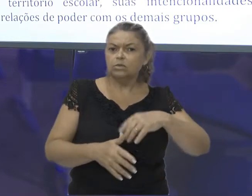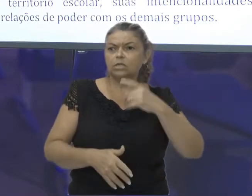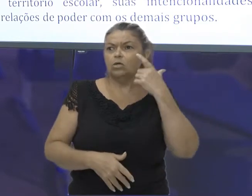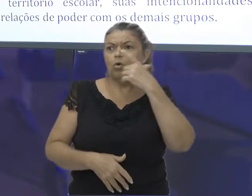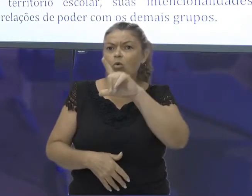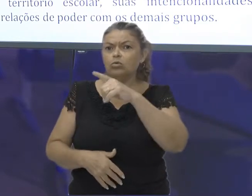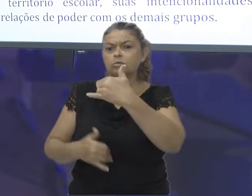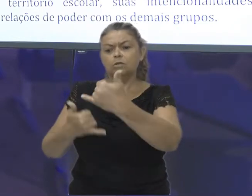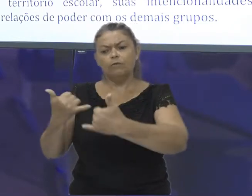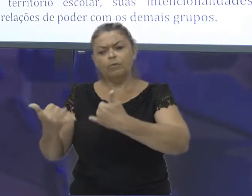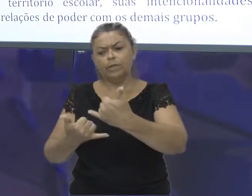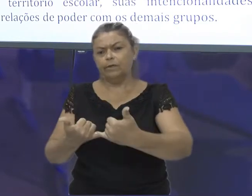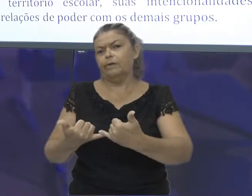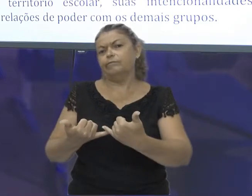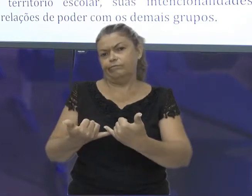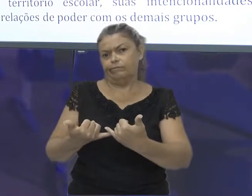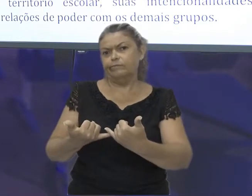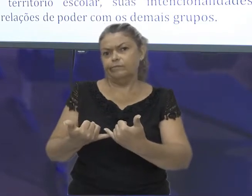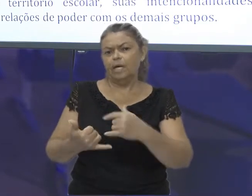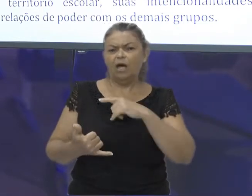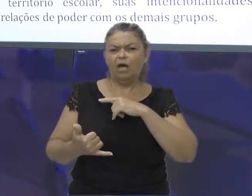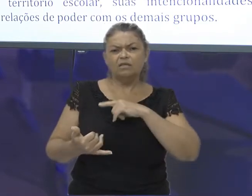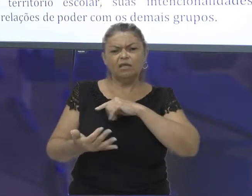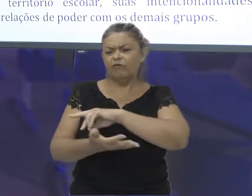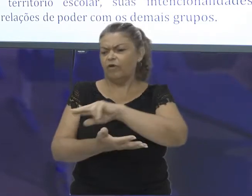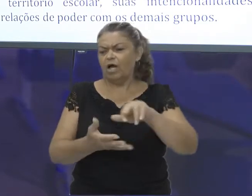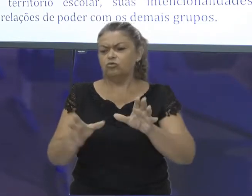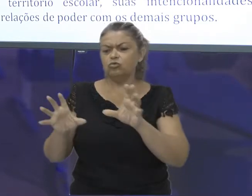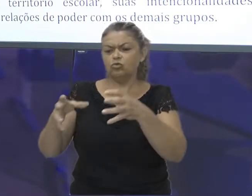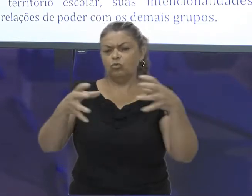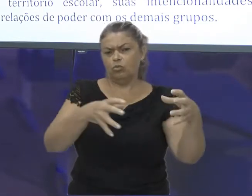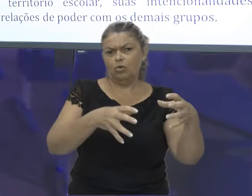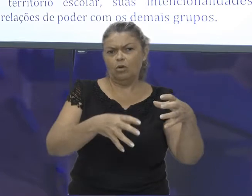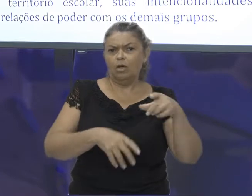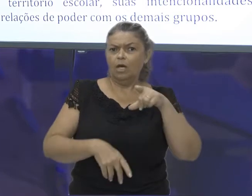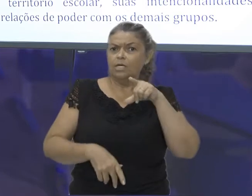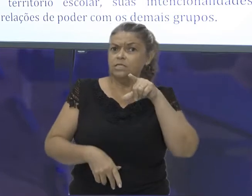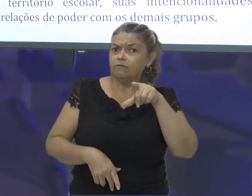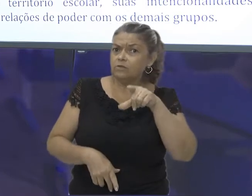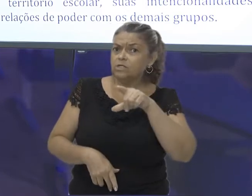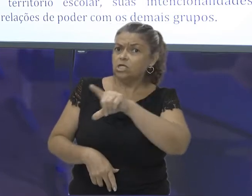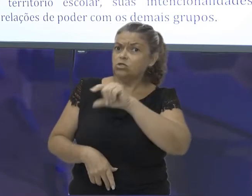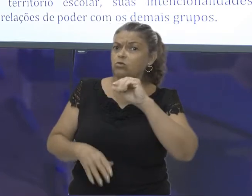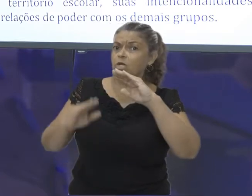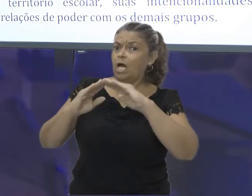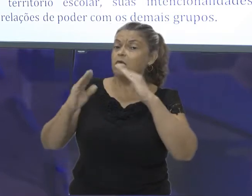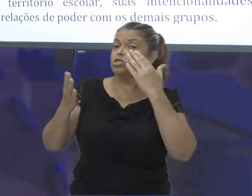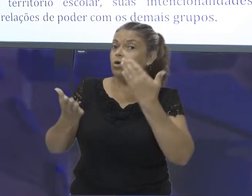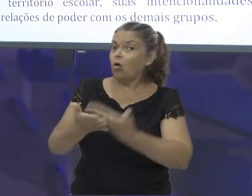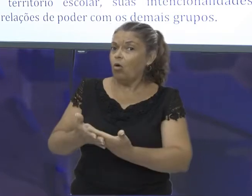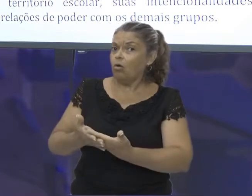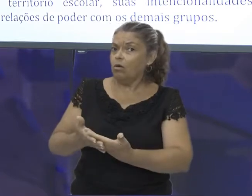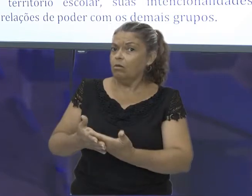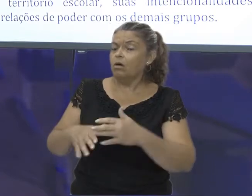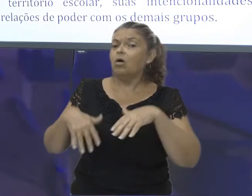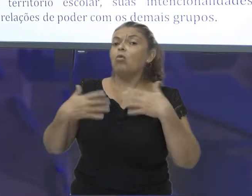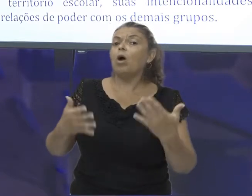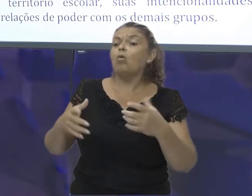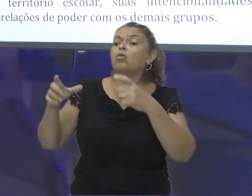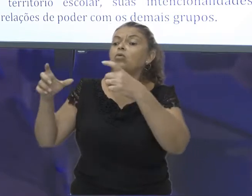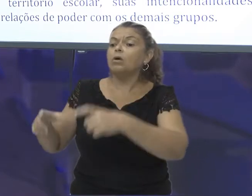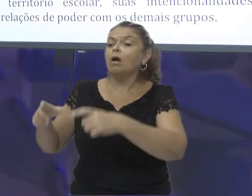vão brincar. Enfim, se você escolheu a escola, identifique o território, divide e